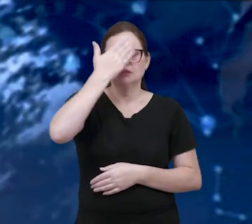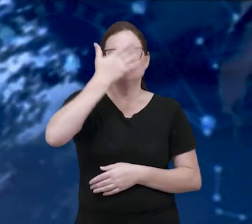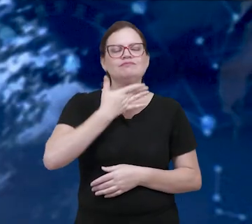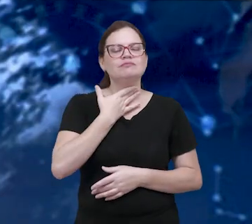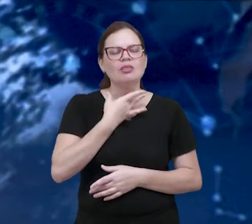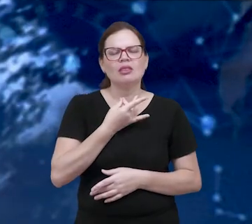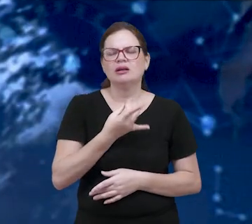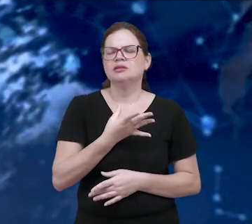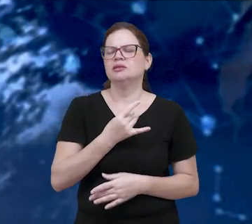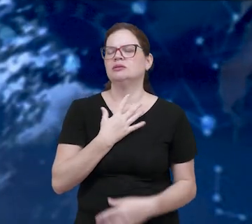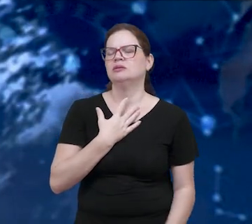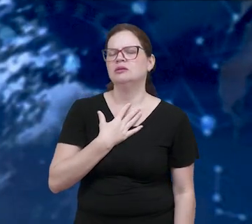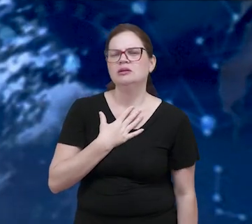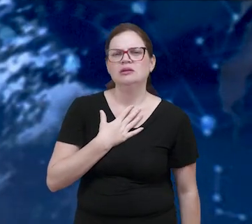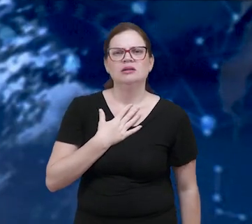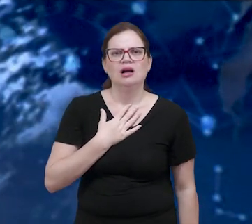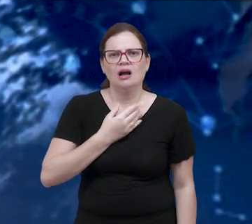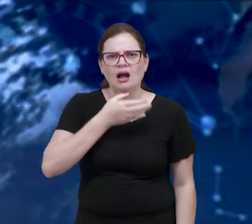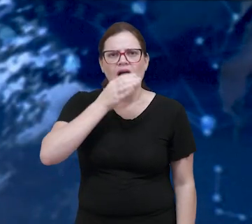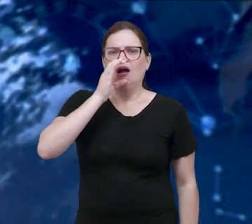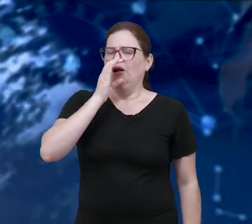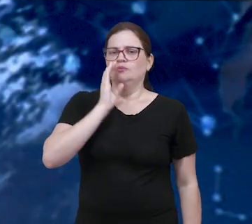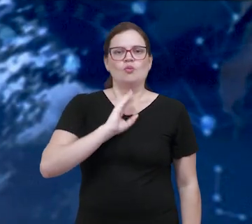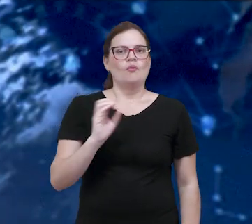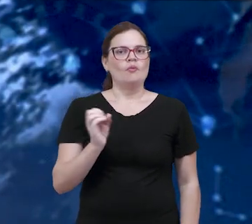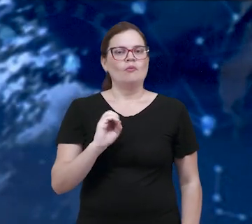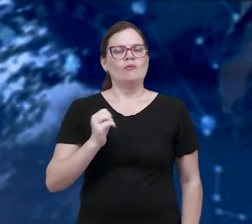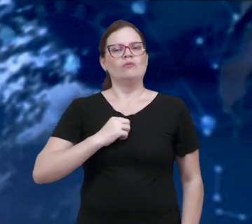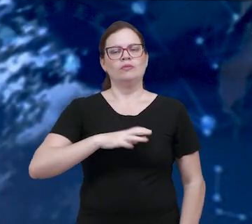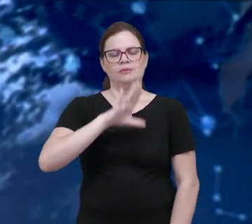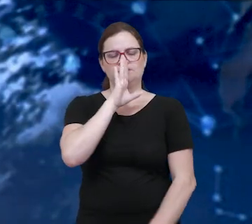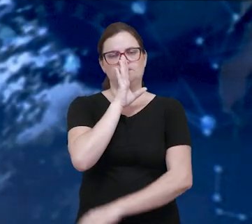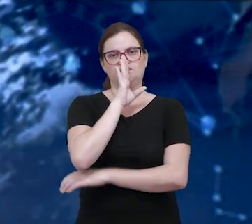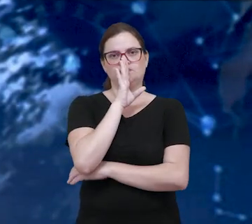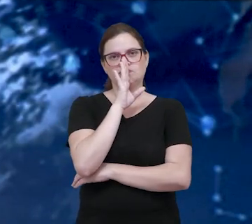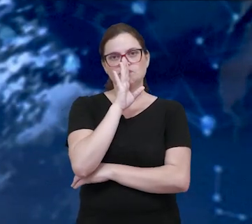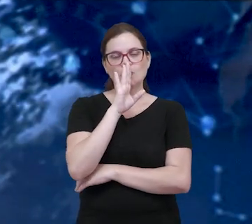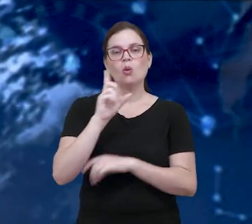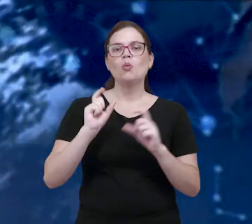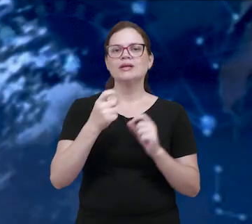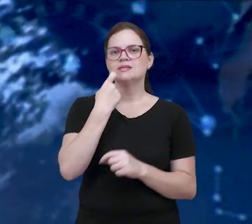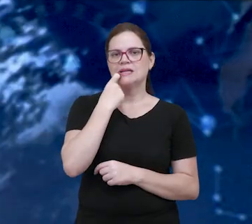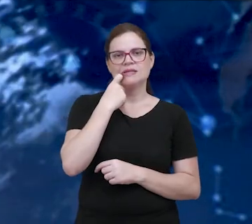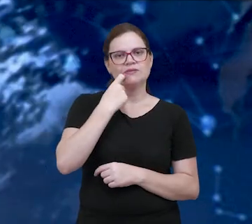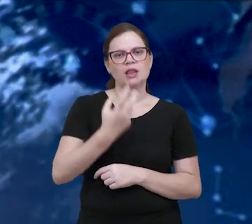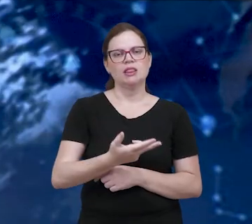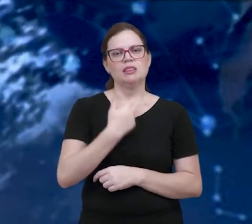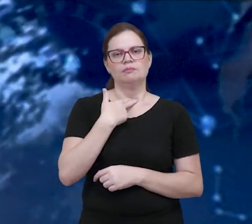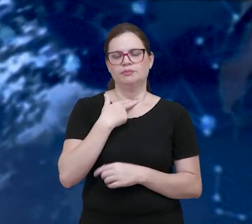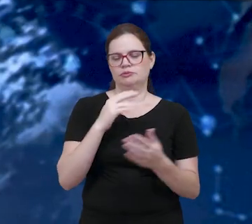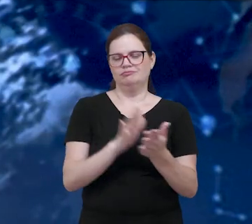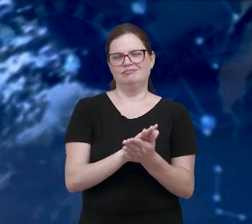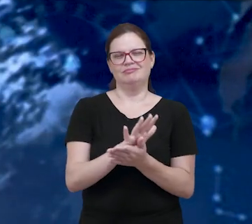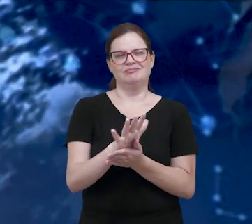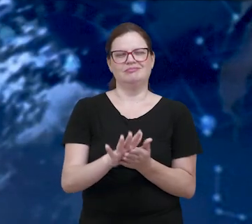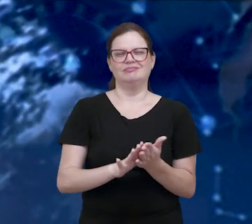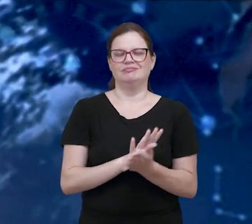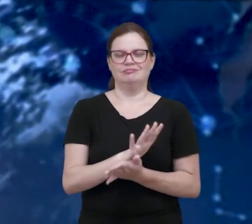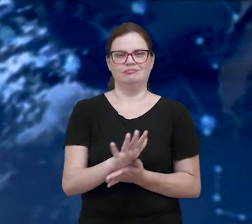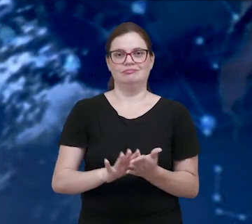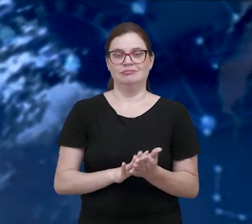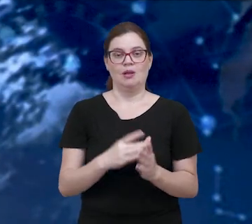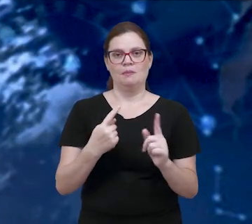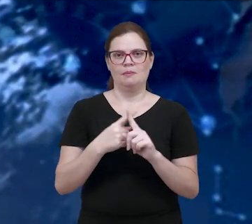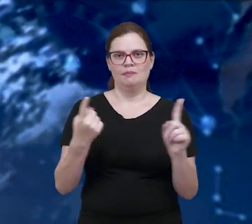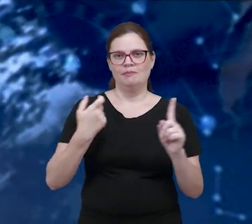mas não bebia água, porque ele tinha que guardar aquilo ali, tinha aquela questão que tinha que guardar esse dia, muitas vezes, principalmente